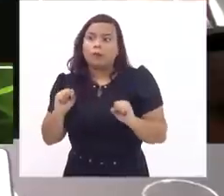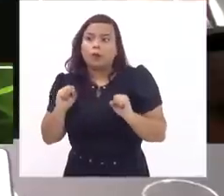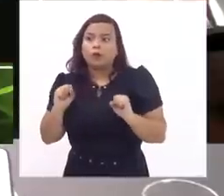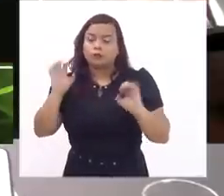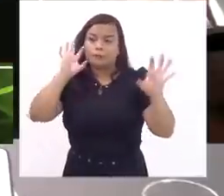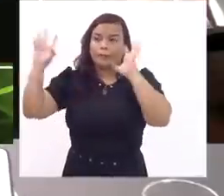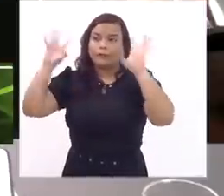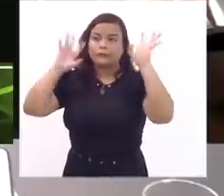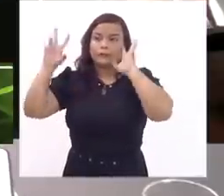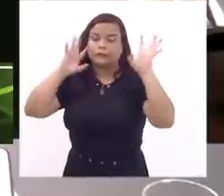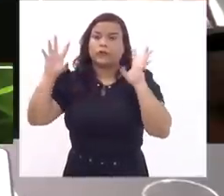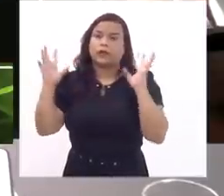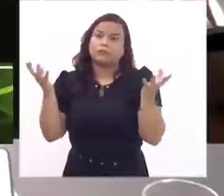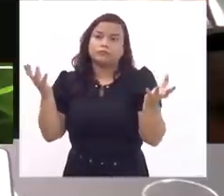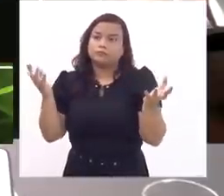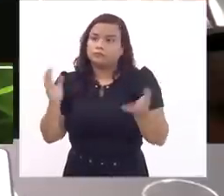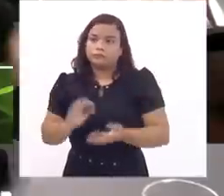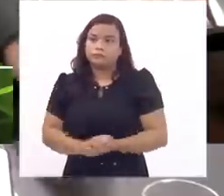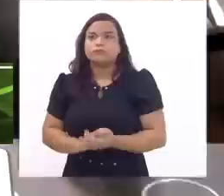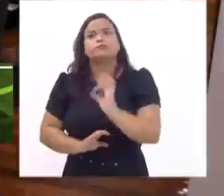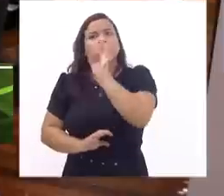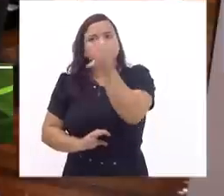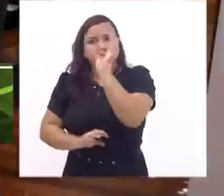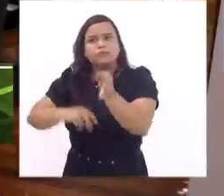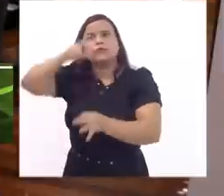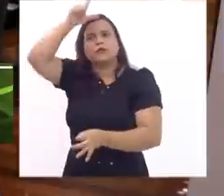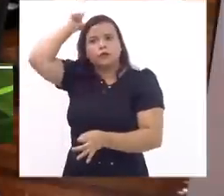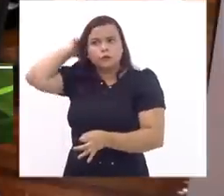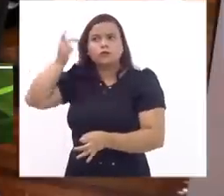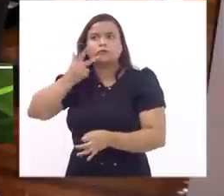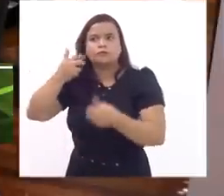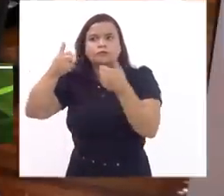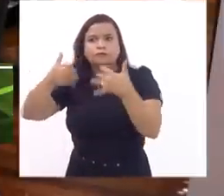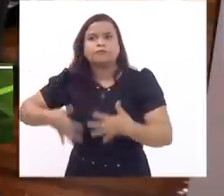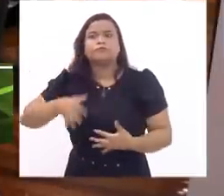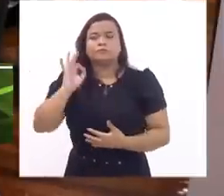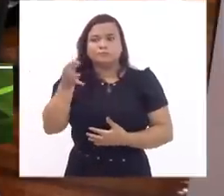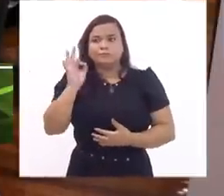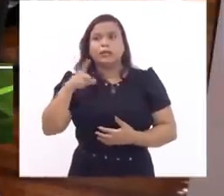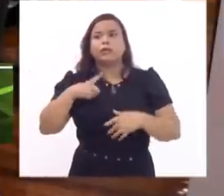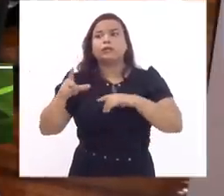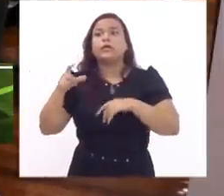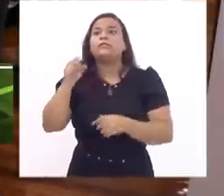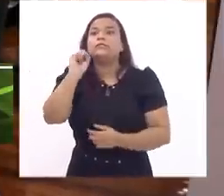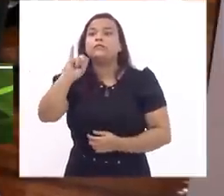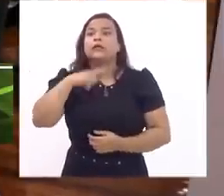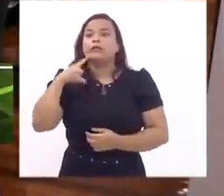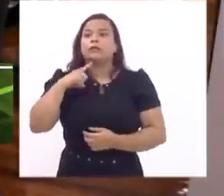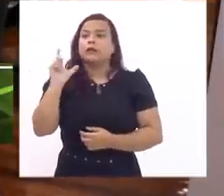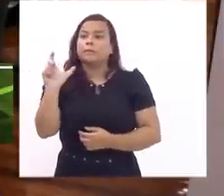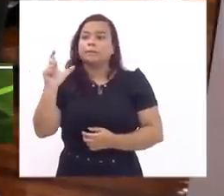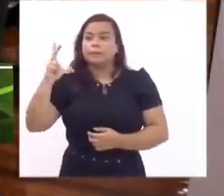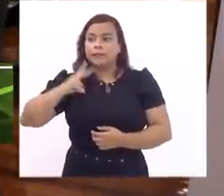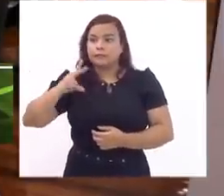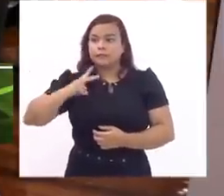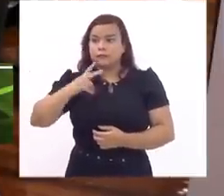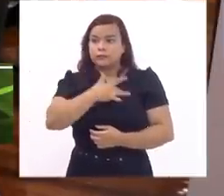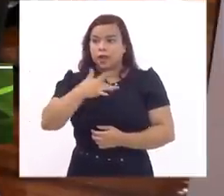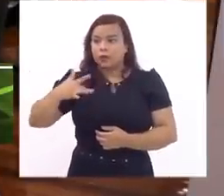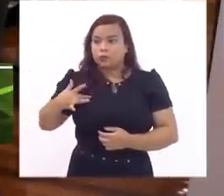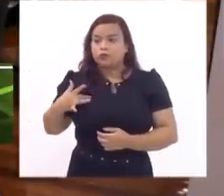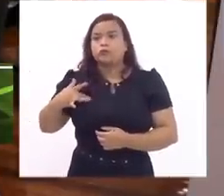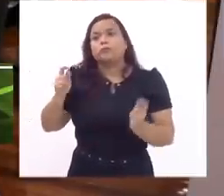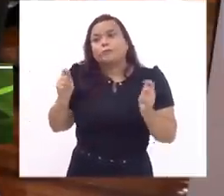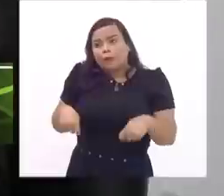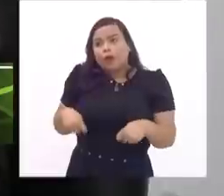reflexão. Eu vou no Luiz, eu acho que tem que dar a oportunidade. O sujeito tem um plano, pode fazer pelo plano? O que vai pagar duas vezes? Eu mantenho